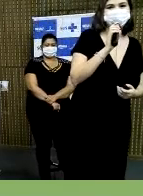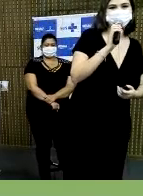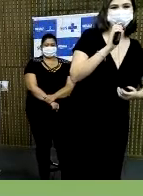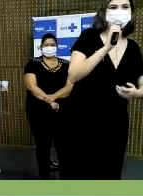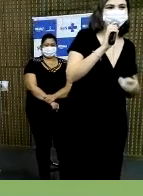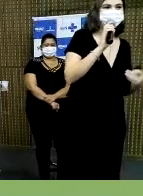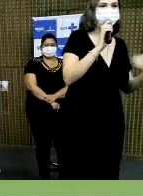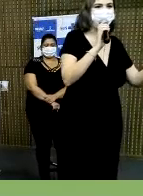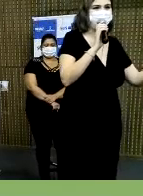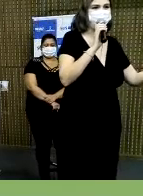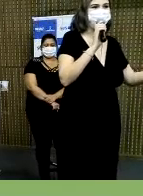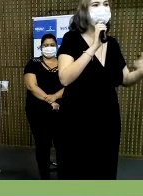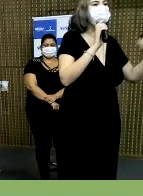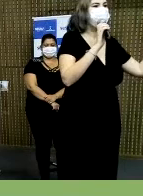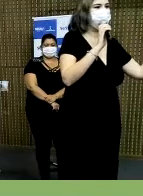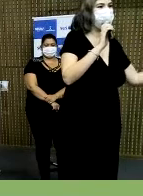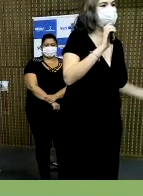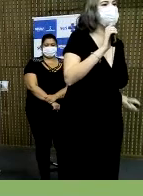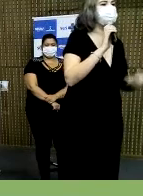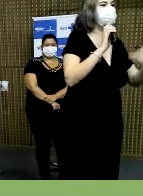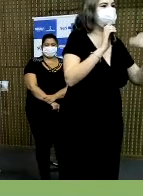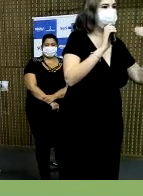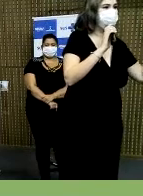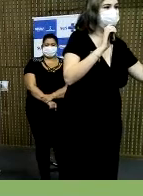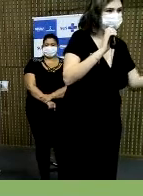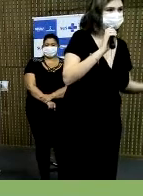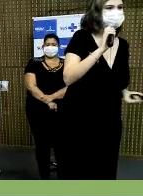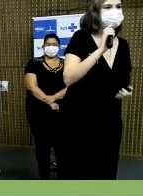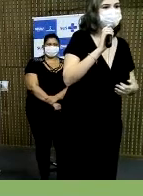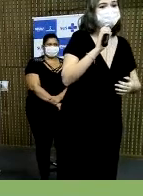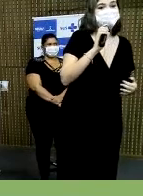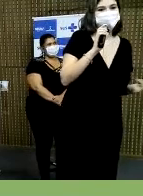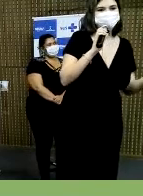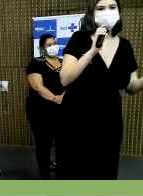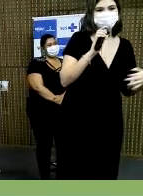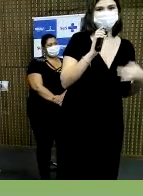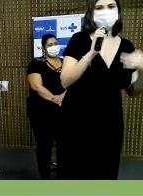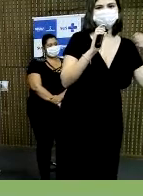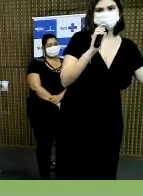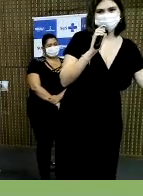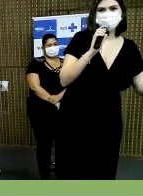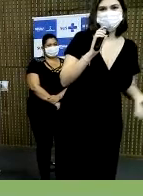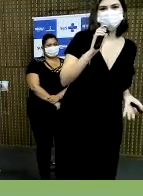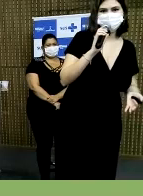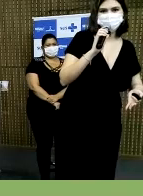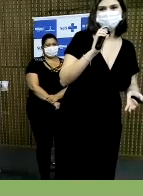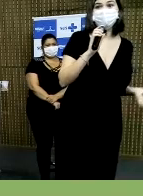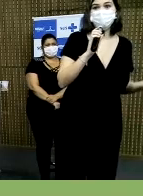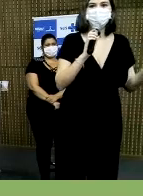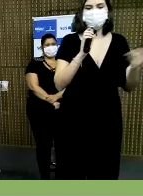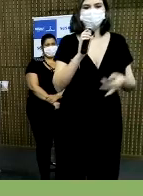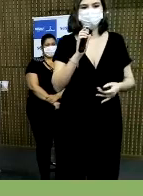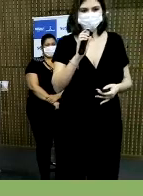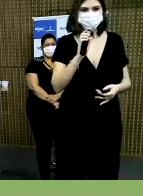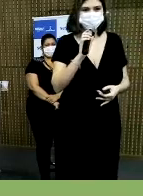amputações, a paciente já tinha uma queimadura de longo prazo, era uma paciente que fazia adesão, mas precisou de até um tratamento específico que